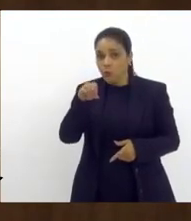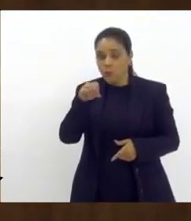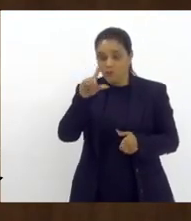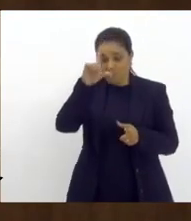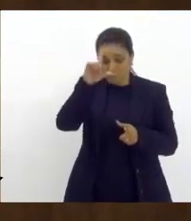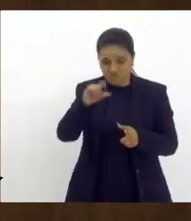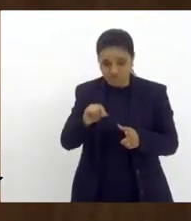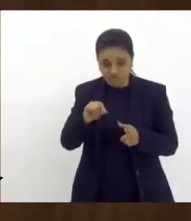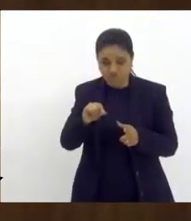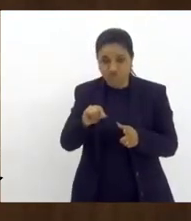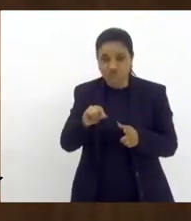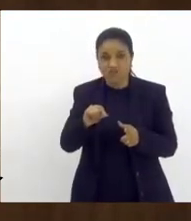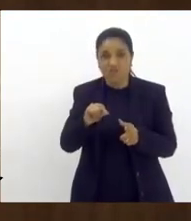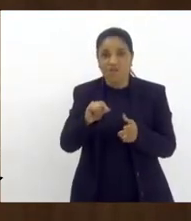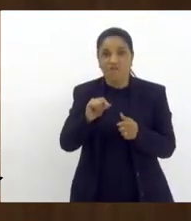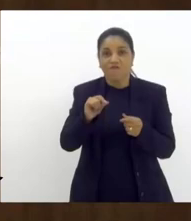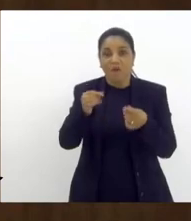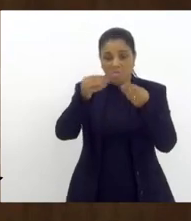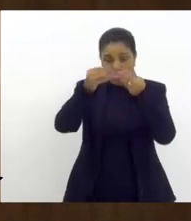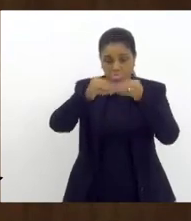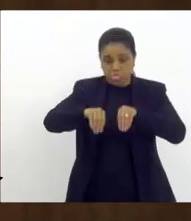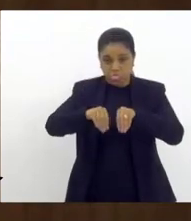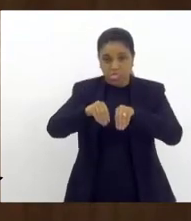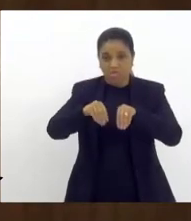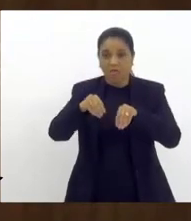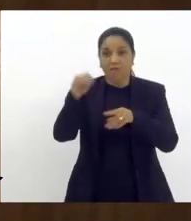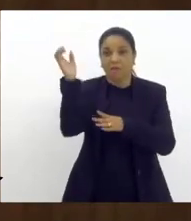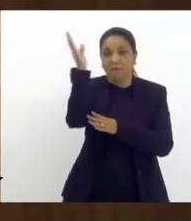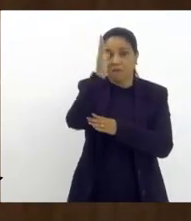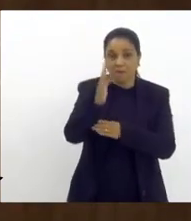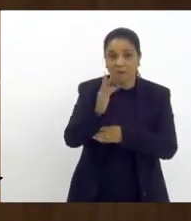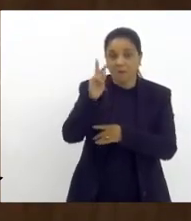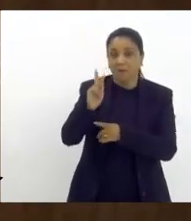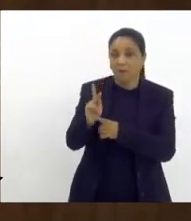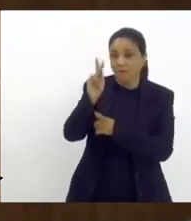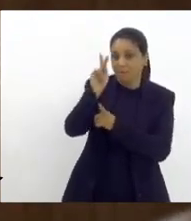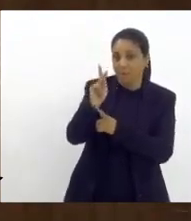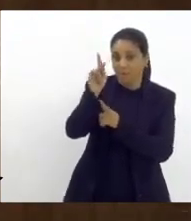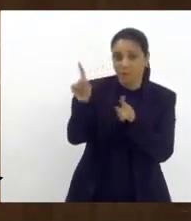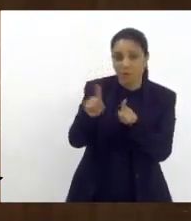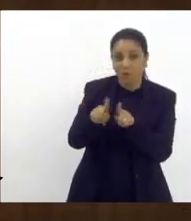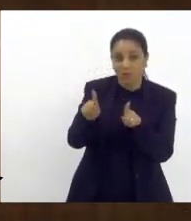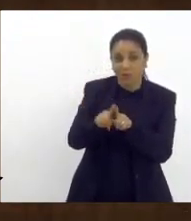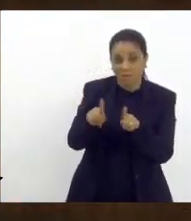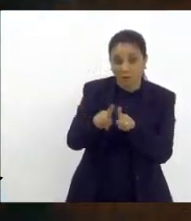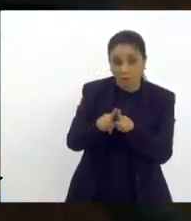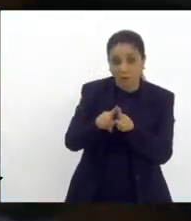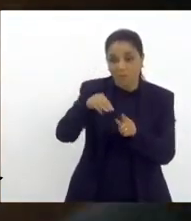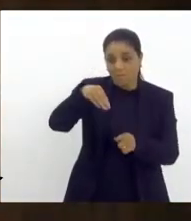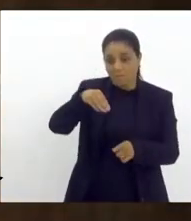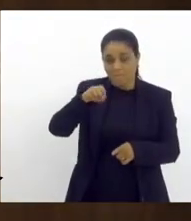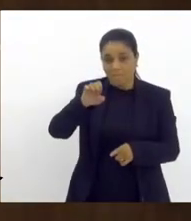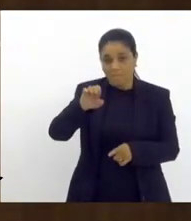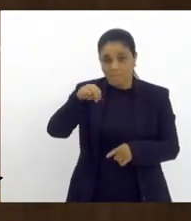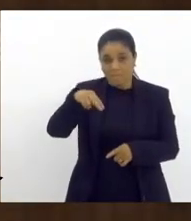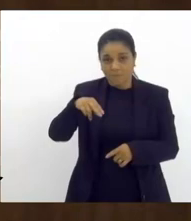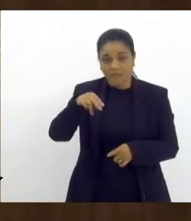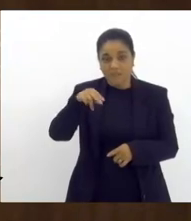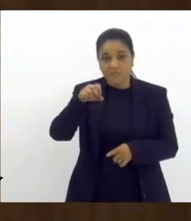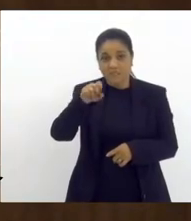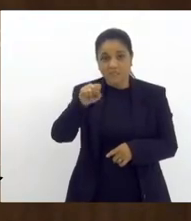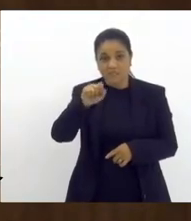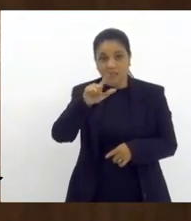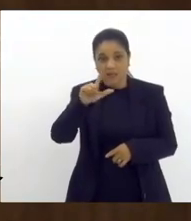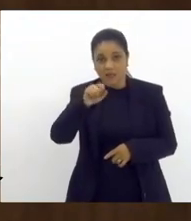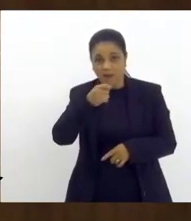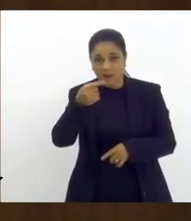foi o Dilma que pariu o petrolão os maiores casos de